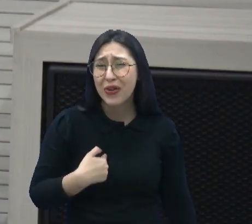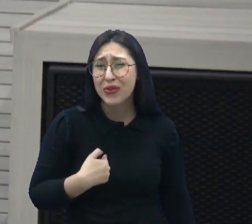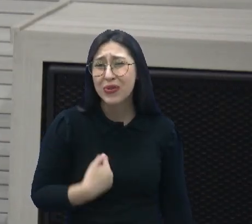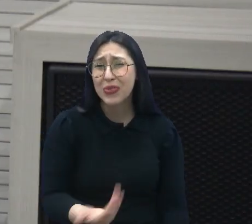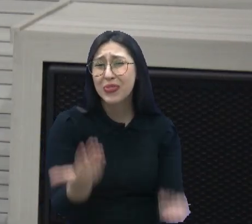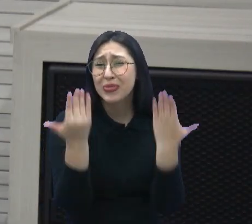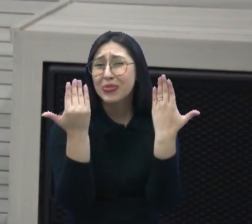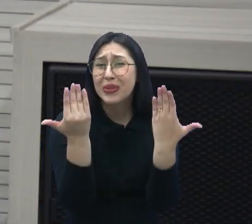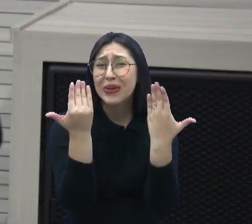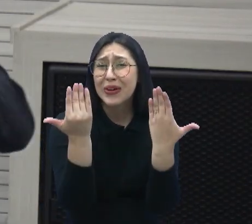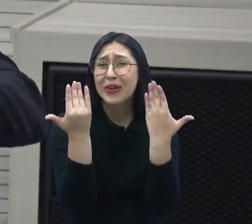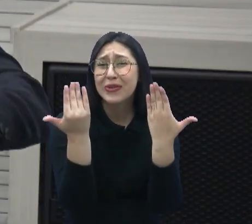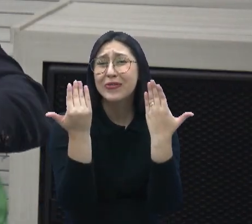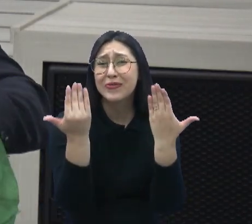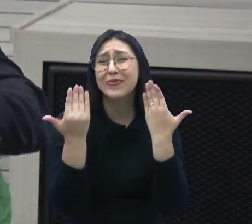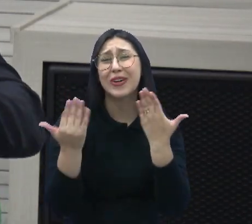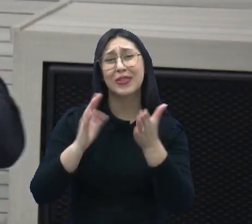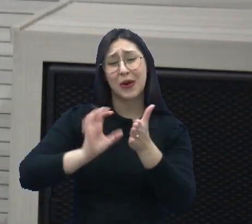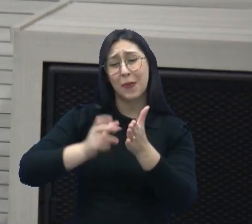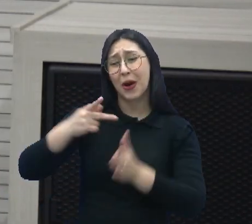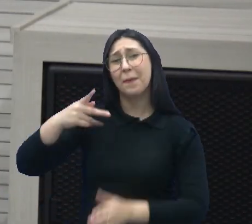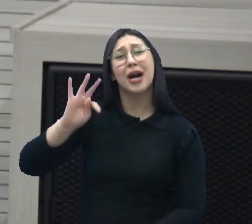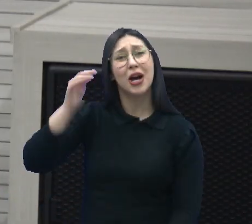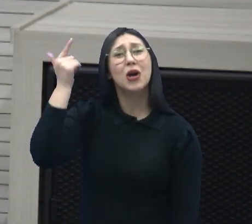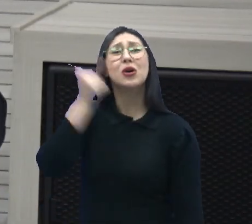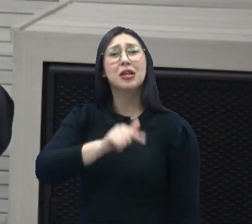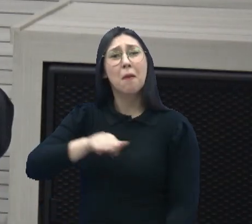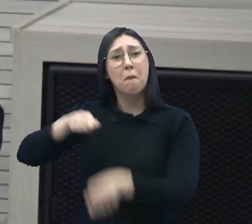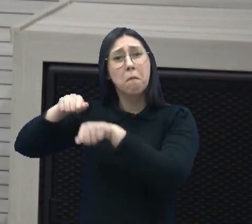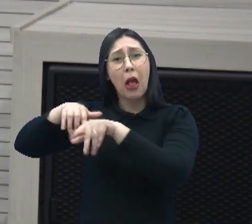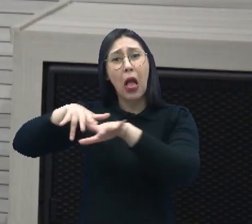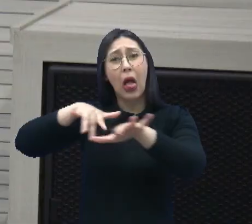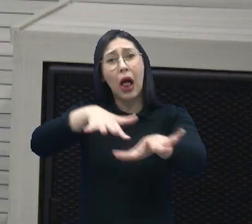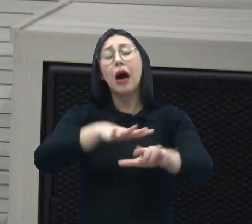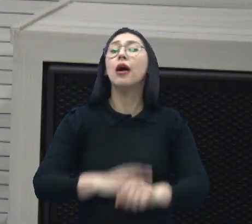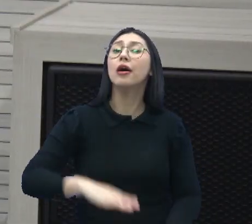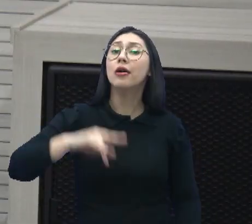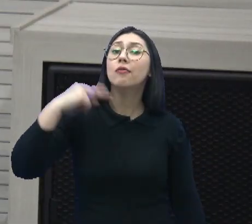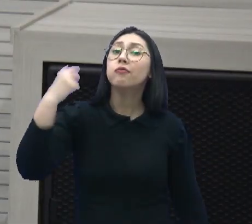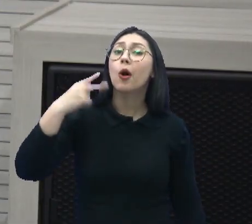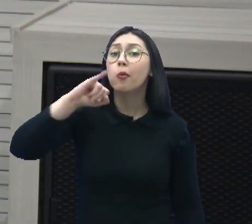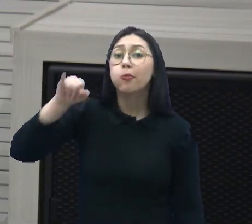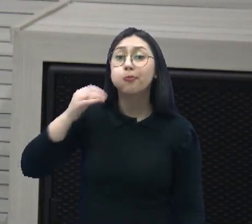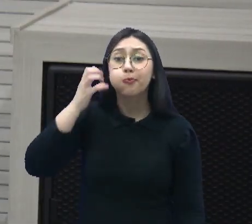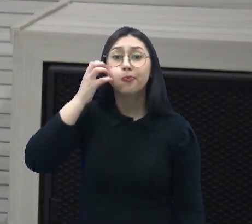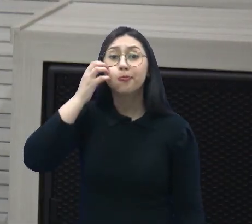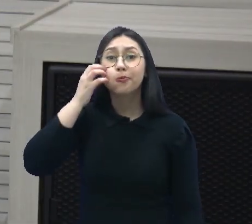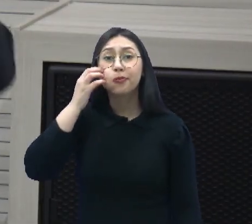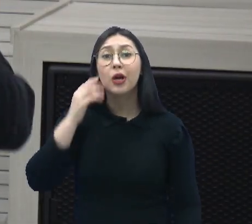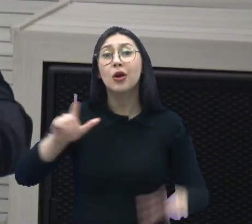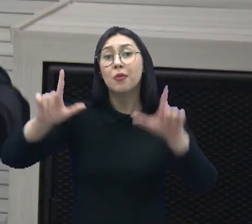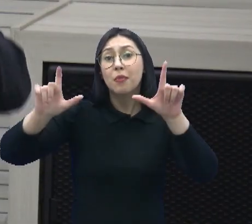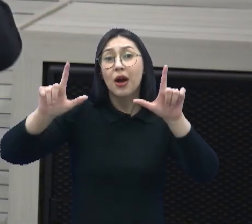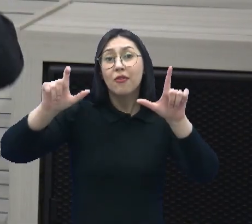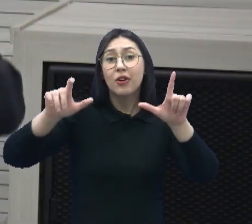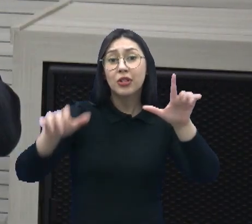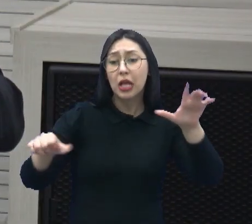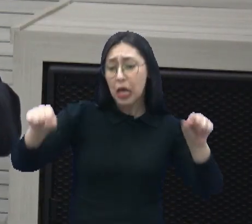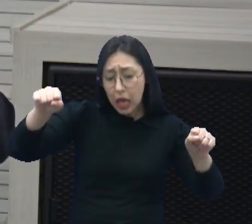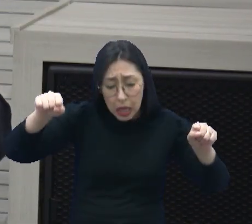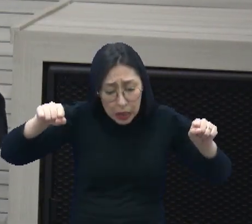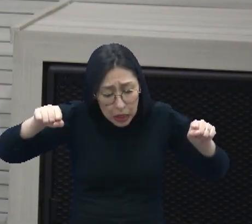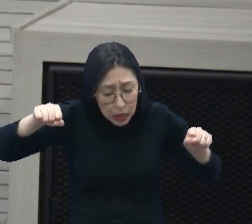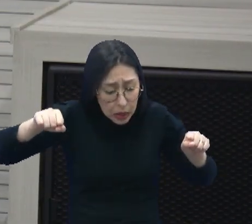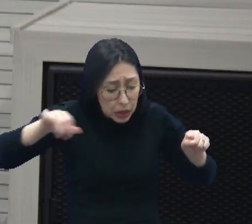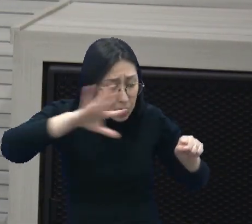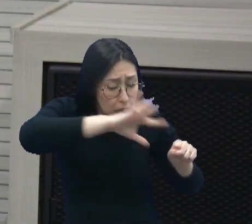consegue mobilizar gente aqui nessa cidade. A vereadora Juliana Fraga aqui, até para tirar foto com a bandeira do Brasil, ela estava olhando para ver se não estava de cabeça para